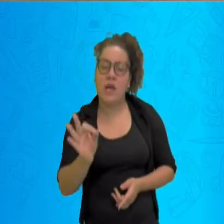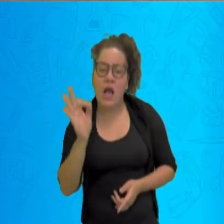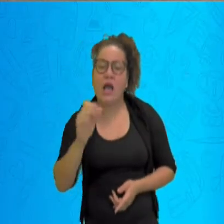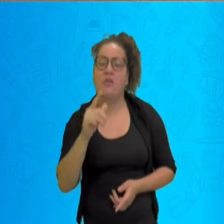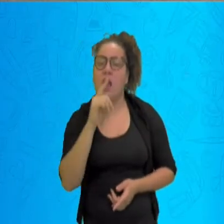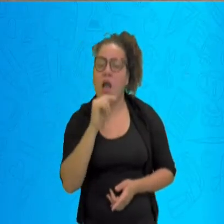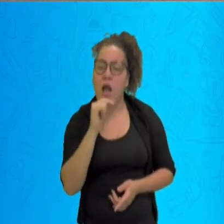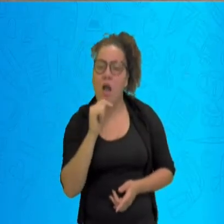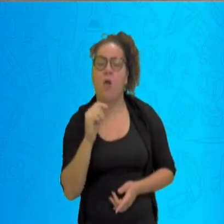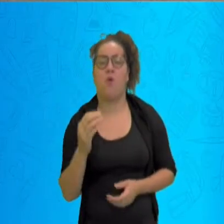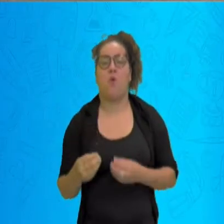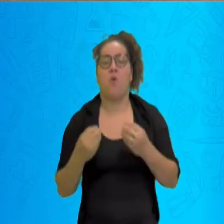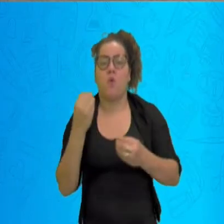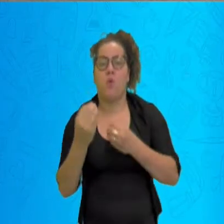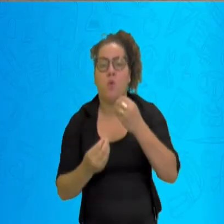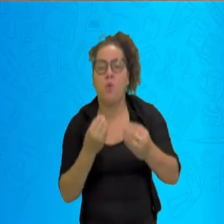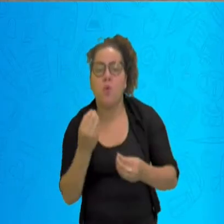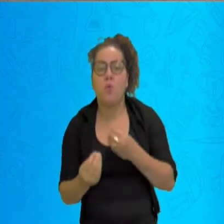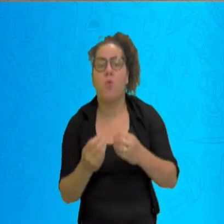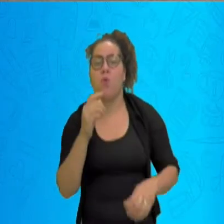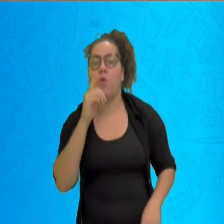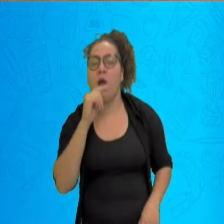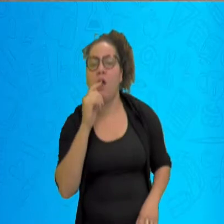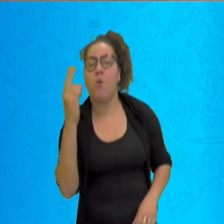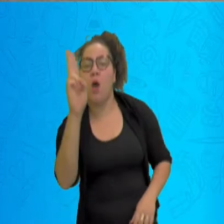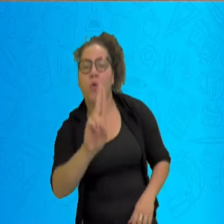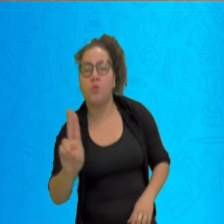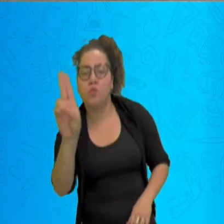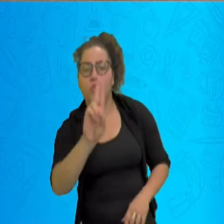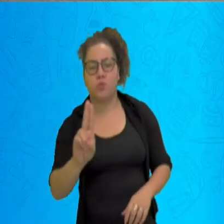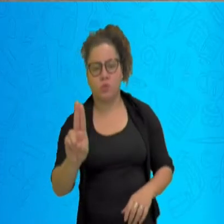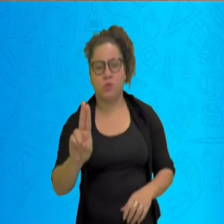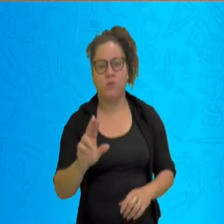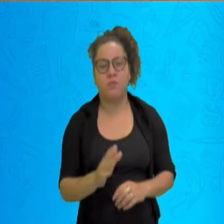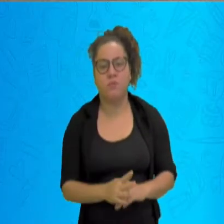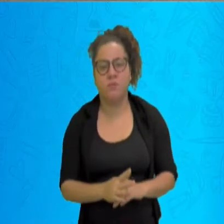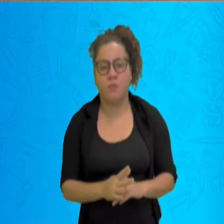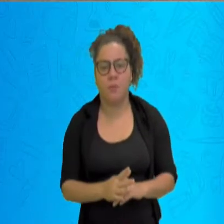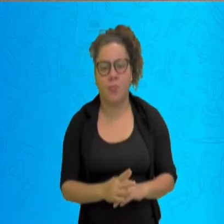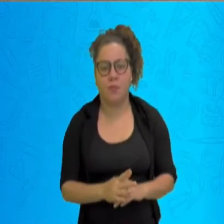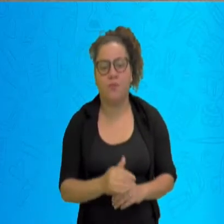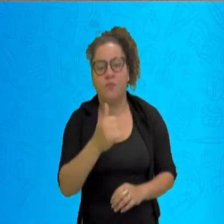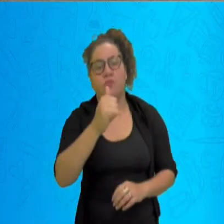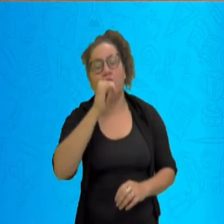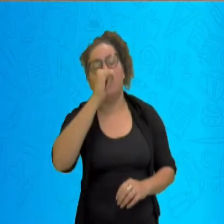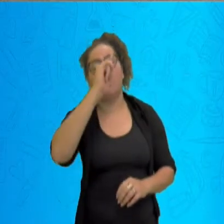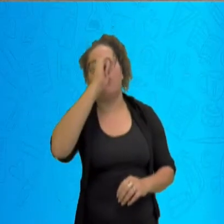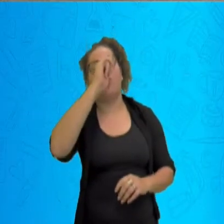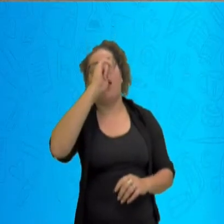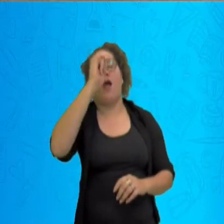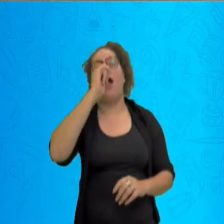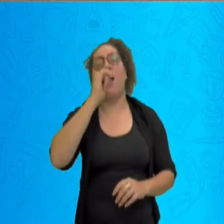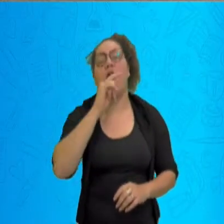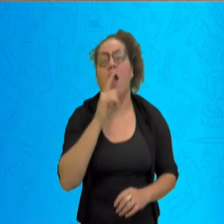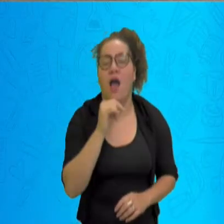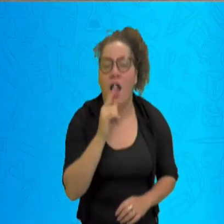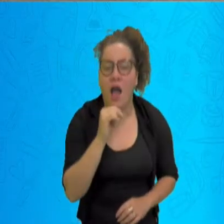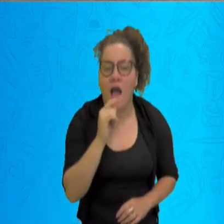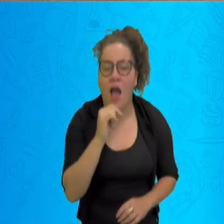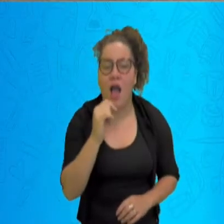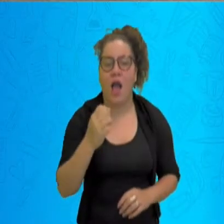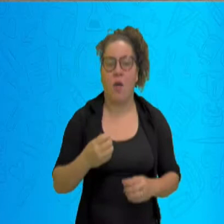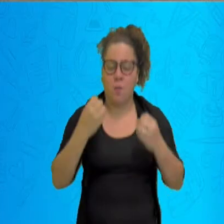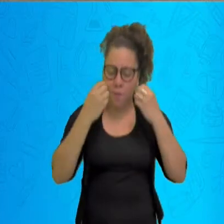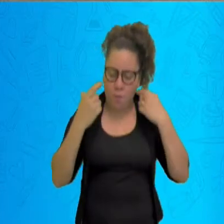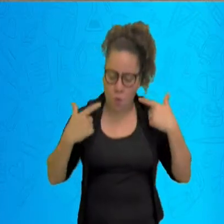qual situação você tem feito o uso da água? Ingerimos a água para manter o nosso corpo